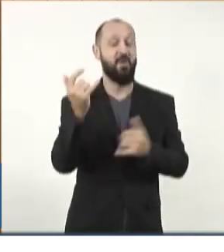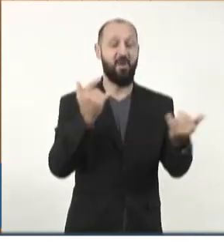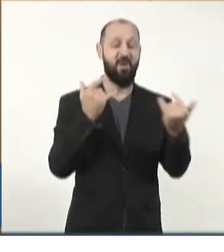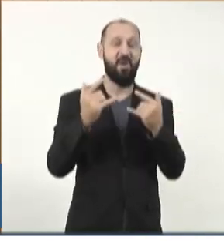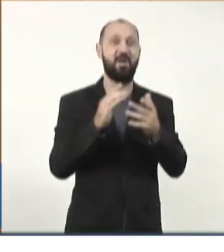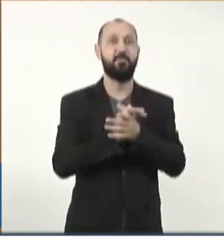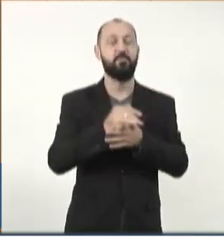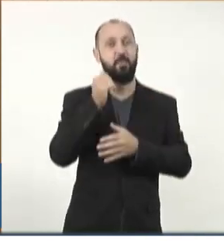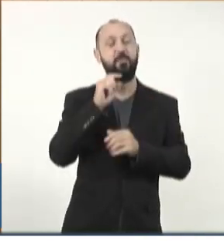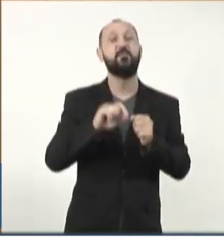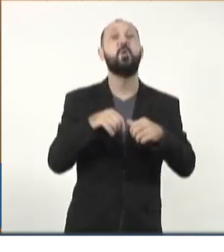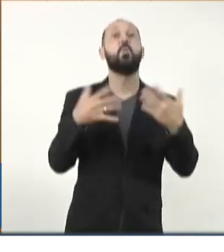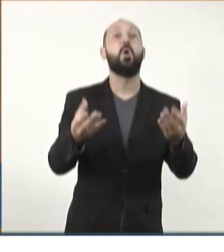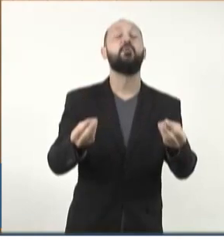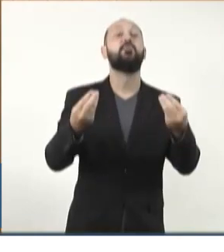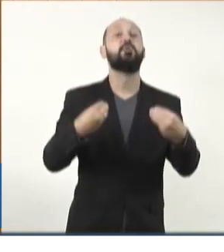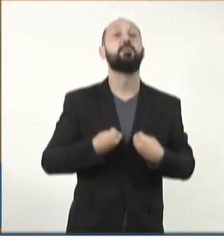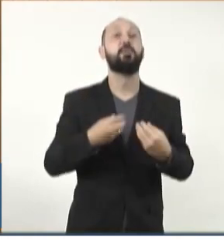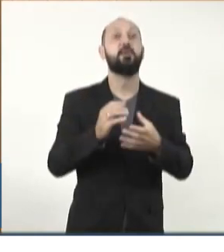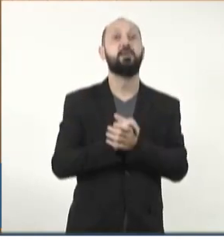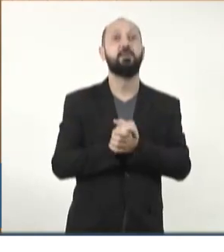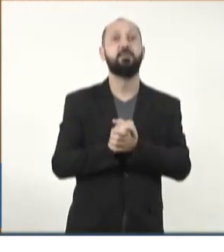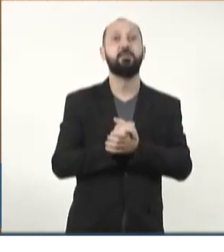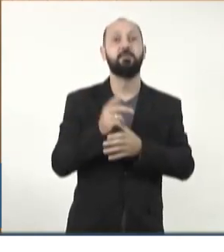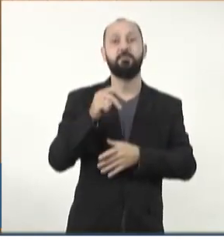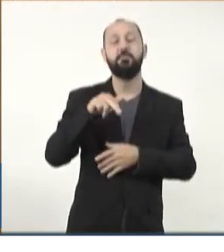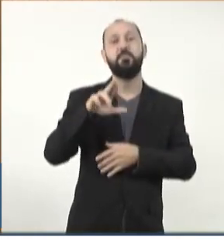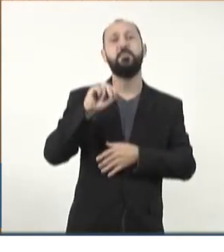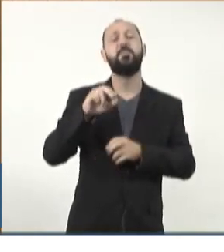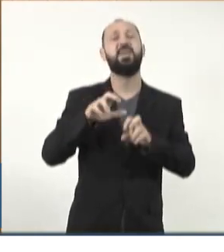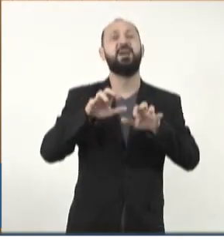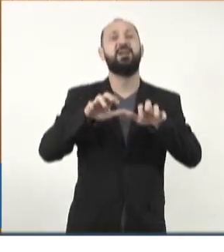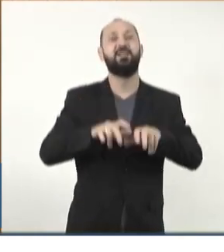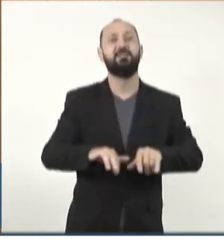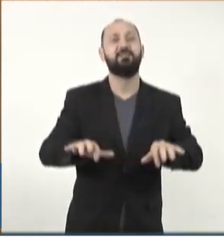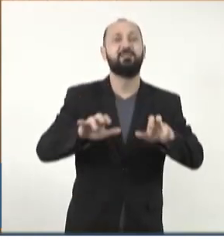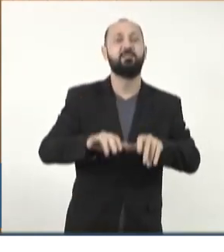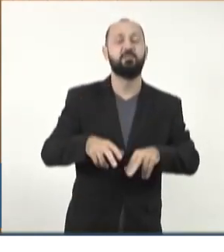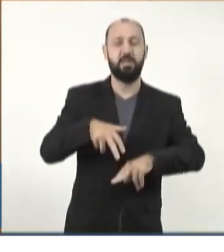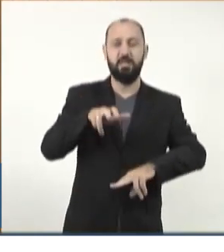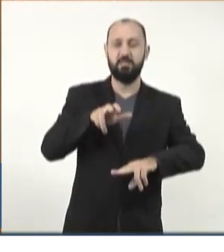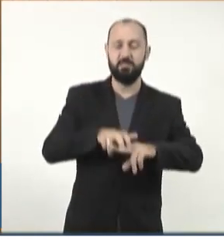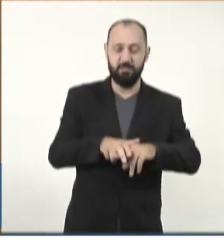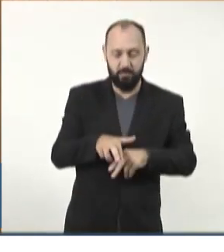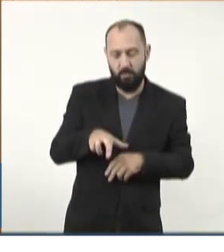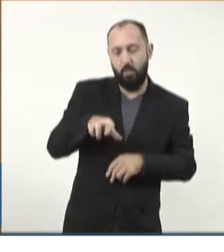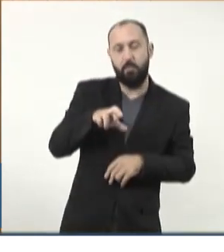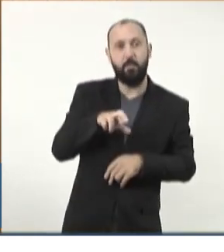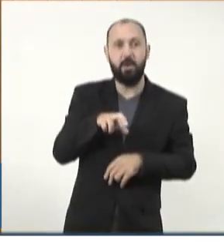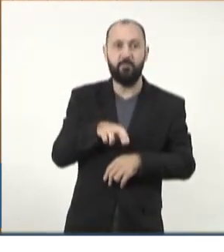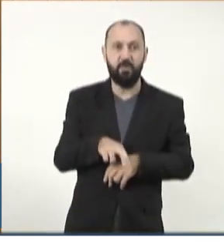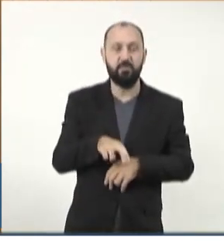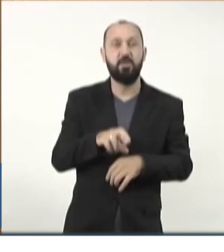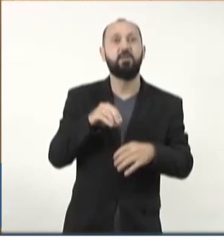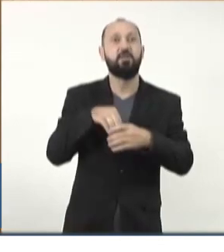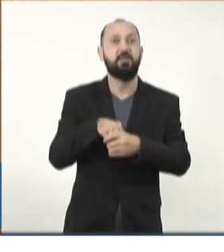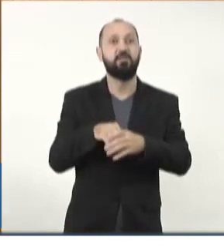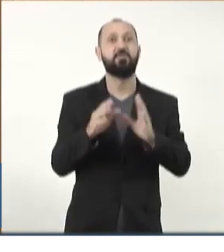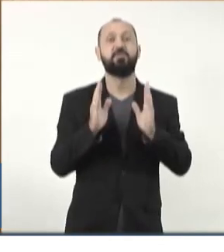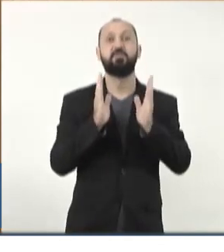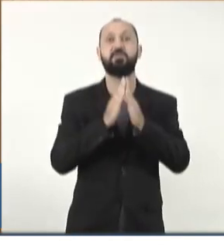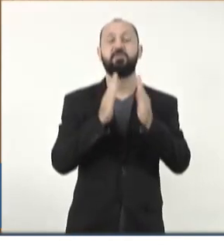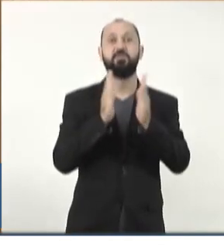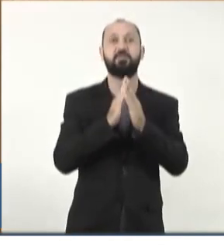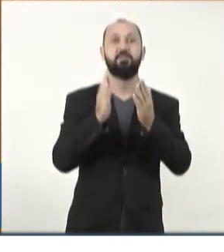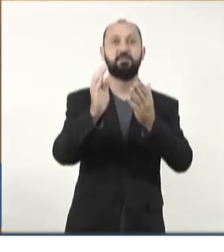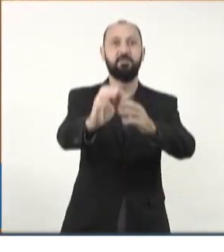dele. A menina vai ganhar qual instrumento? Piano. Um piano, onde ela senta com as perninhas fechadas dentro de casa. Não